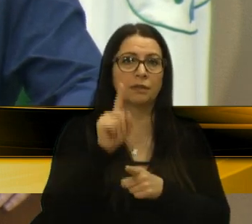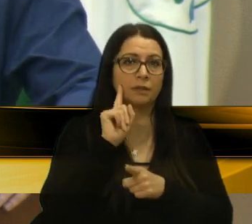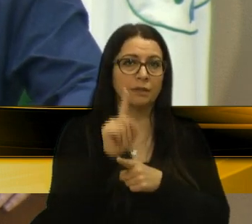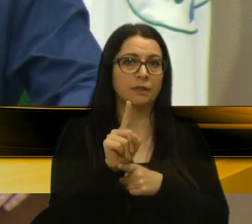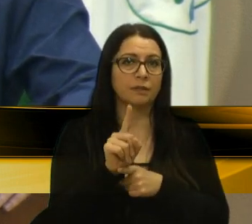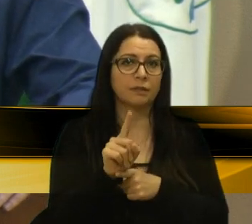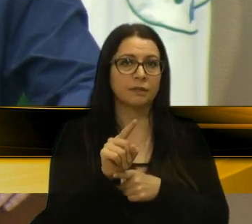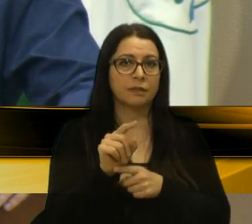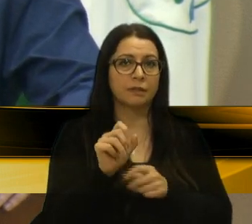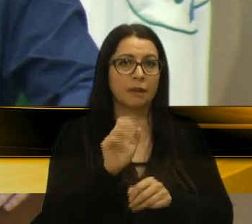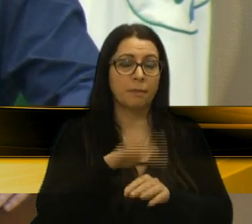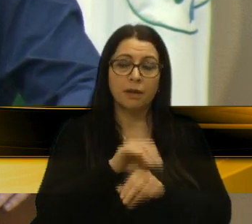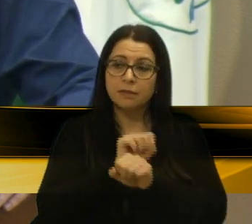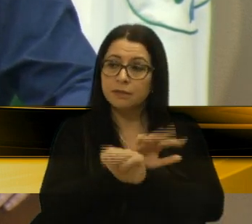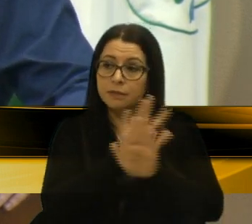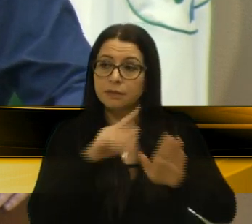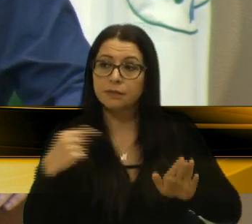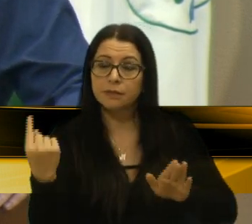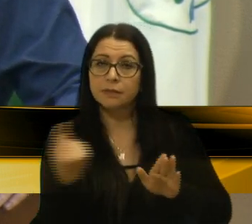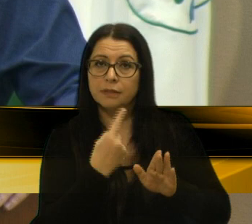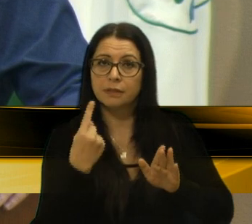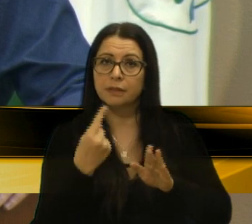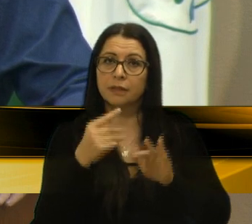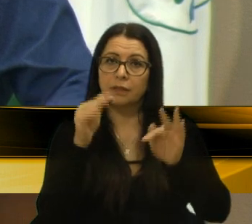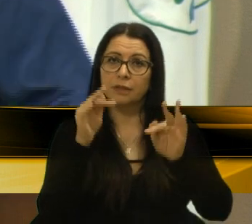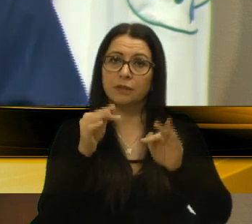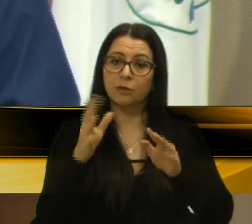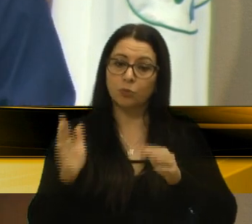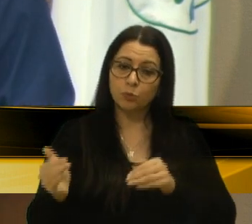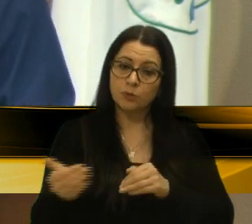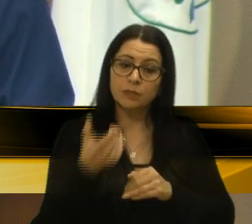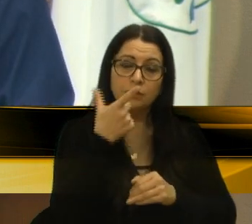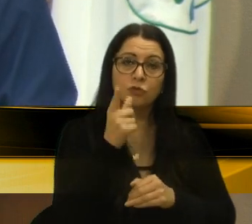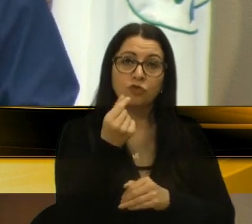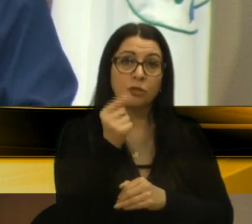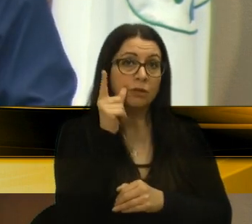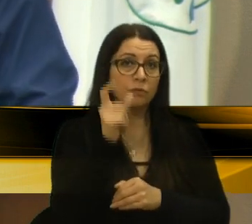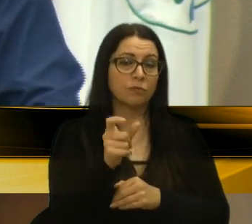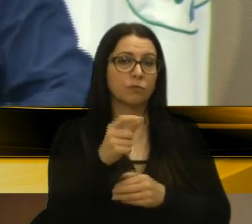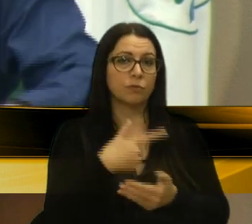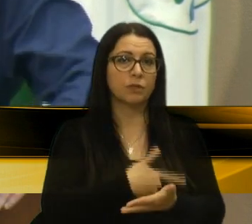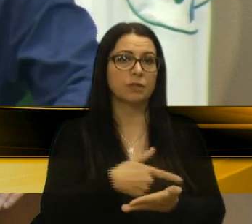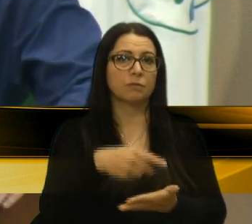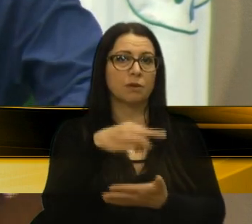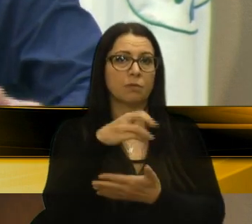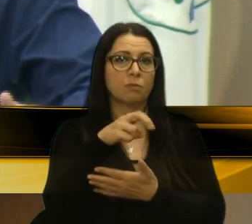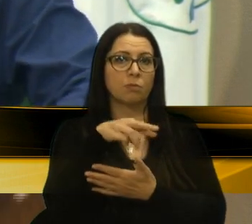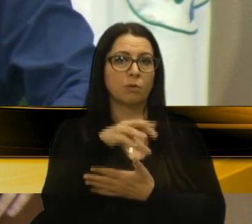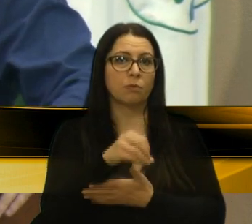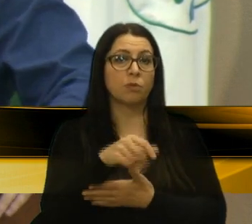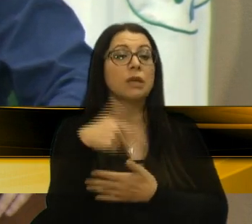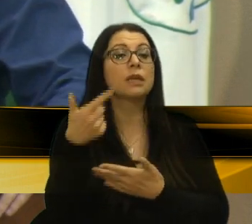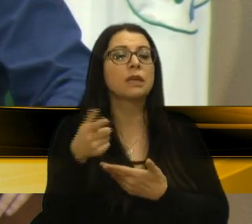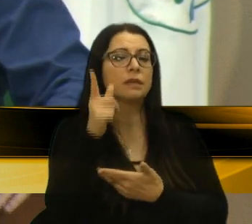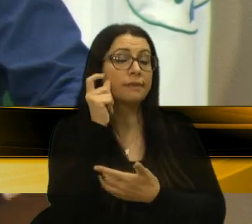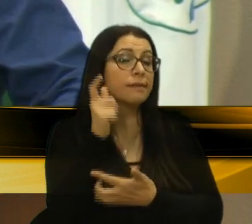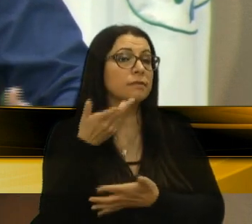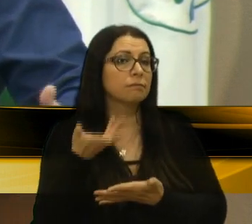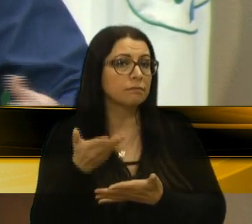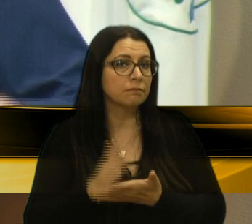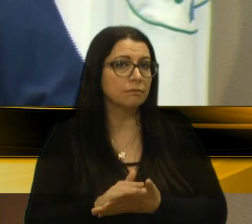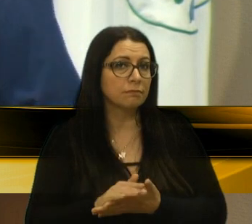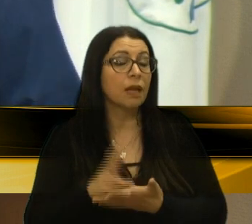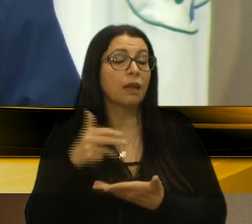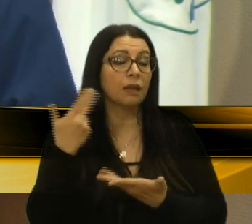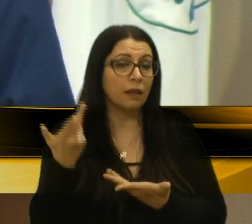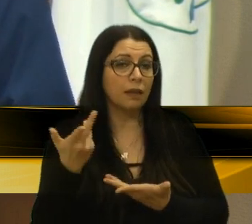vez mais claro esse fim arrecadatório quanto a esse exame do mormo. E a quem será que interessa isso? Quem